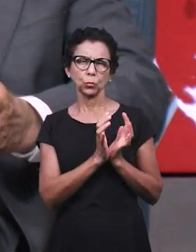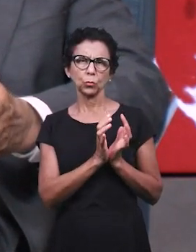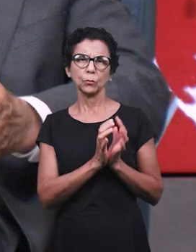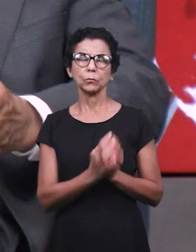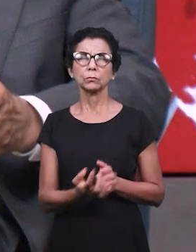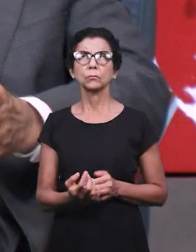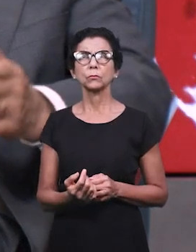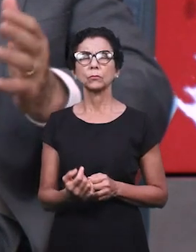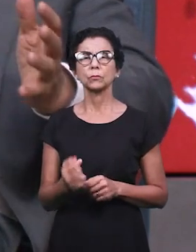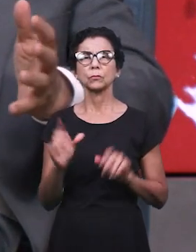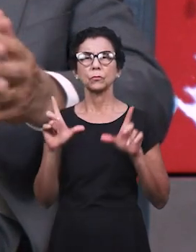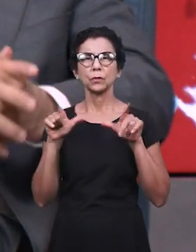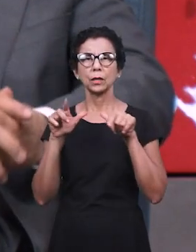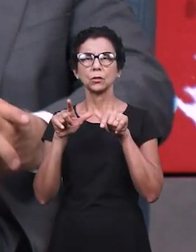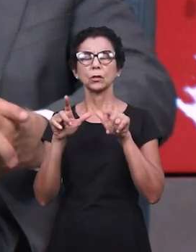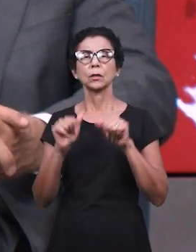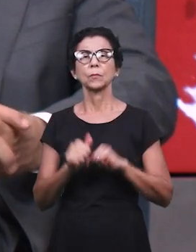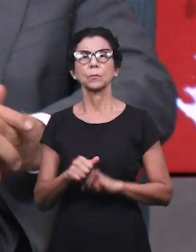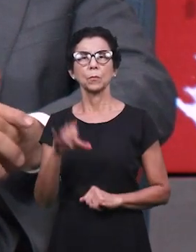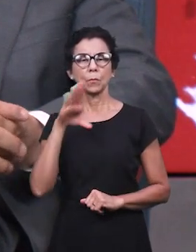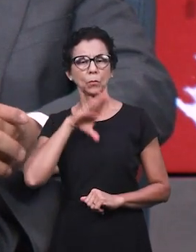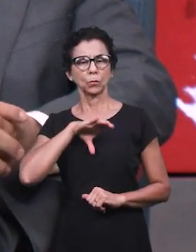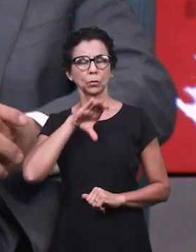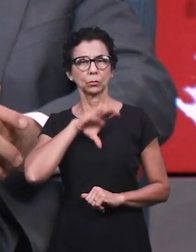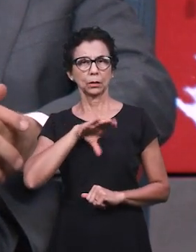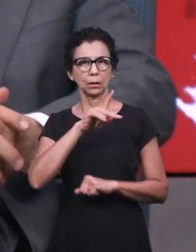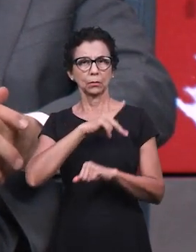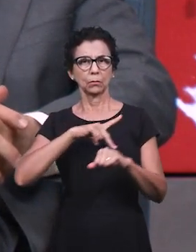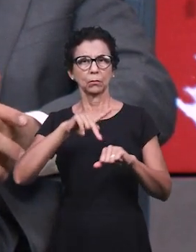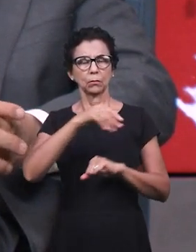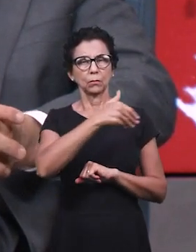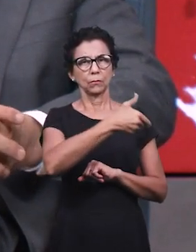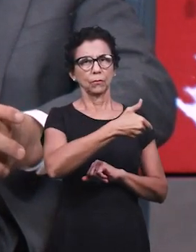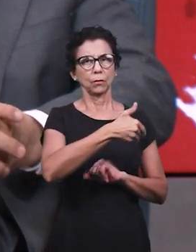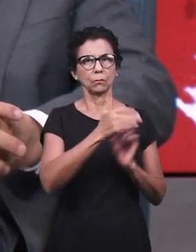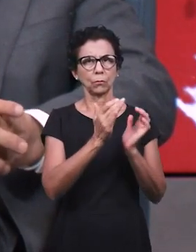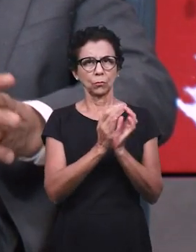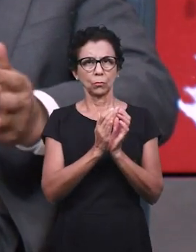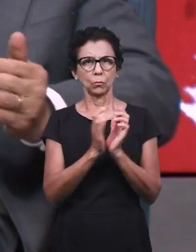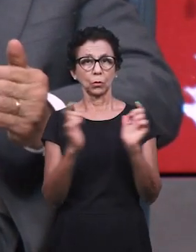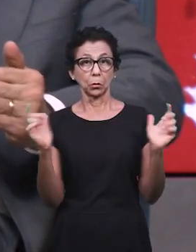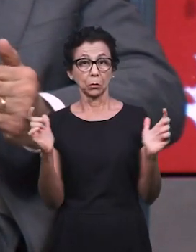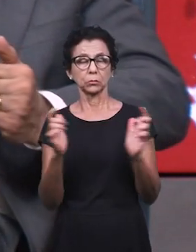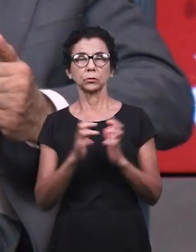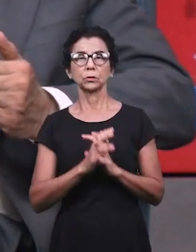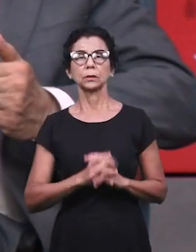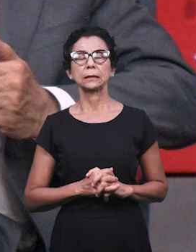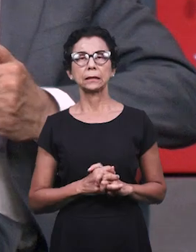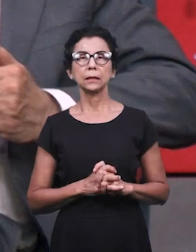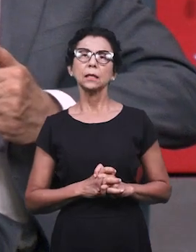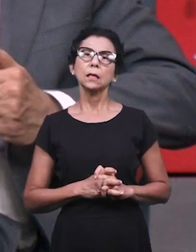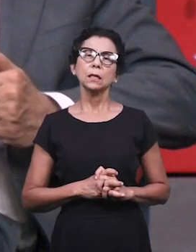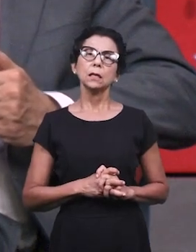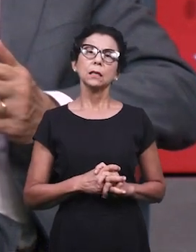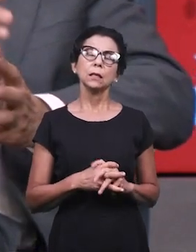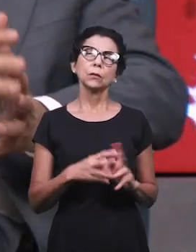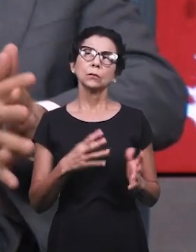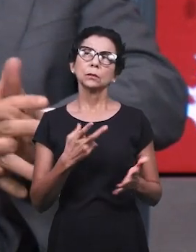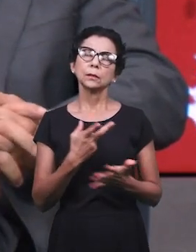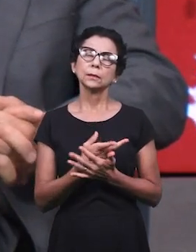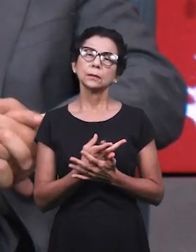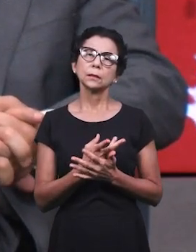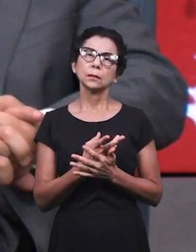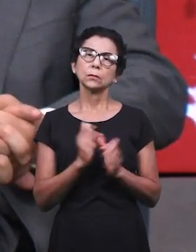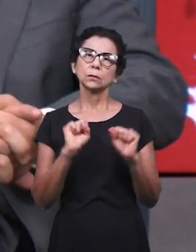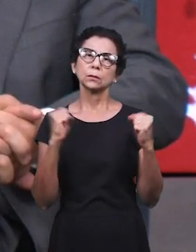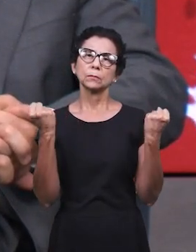seminário, com um grupo grande de Portugal. E o seminário se transcorreu no sábado,